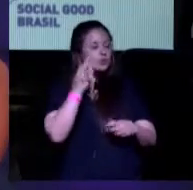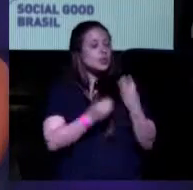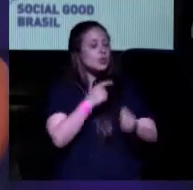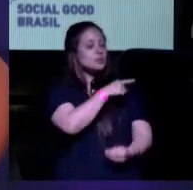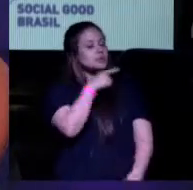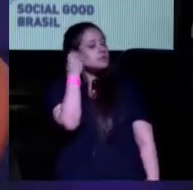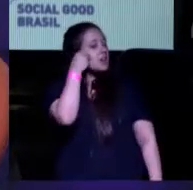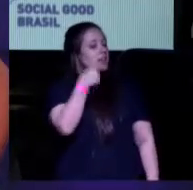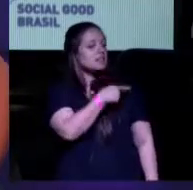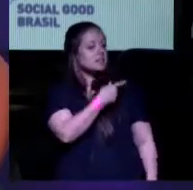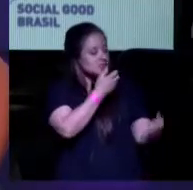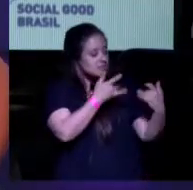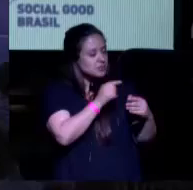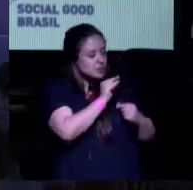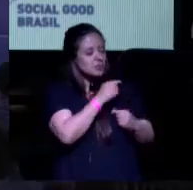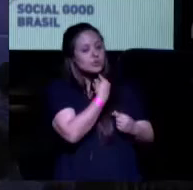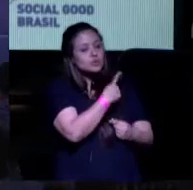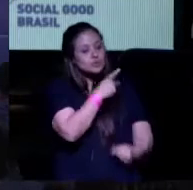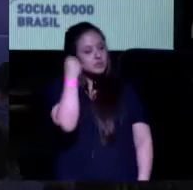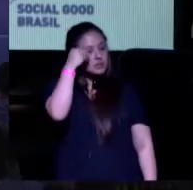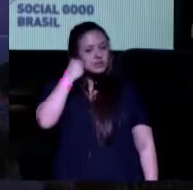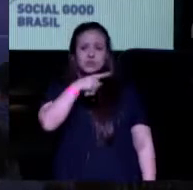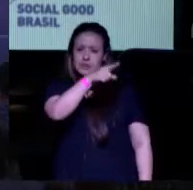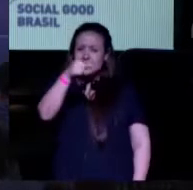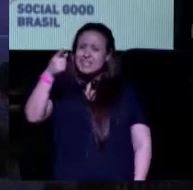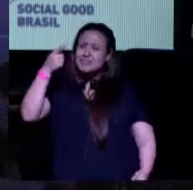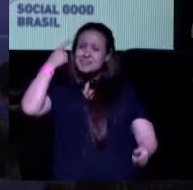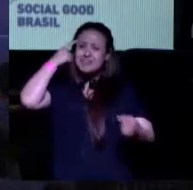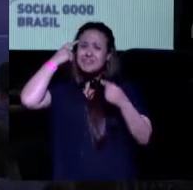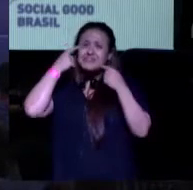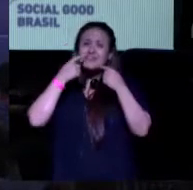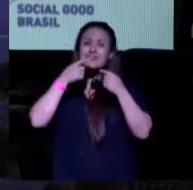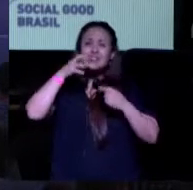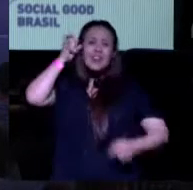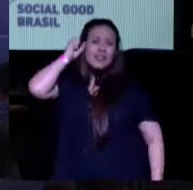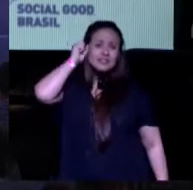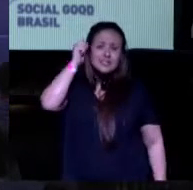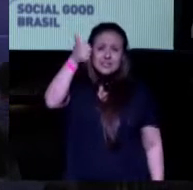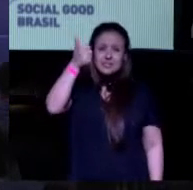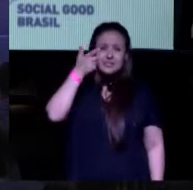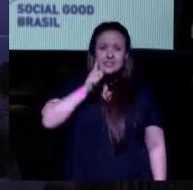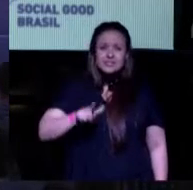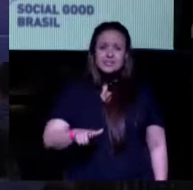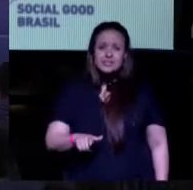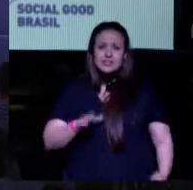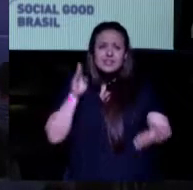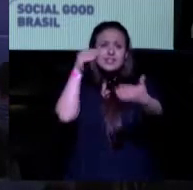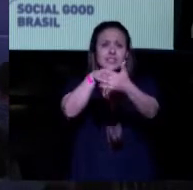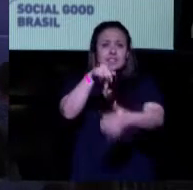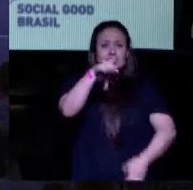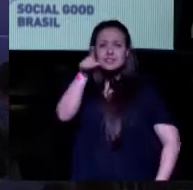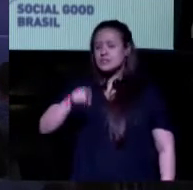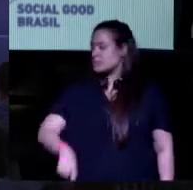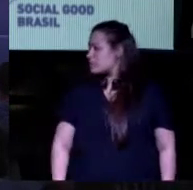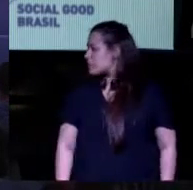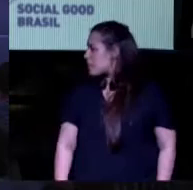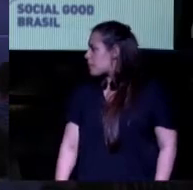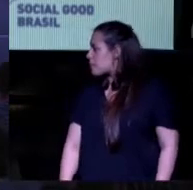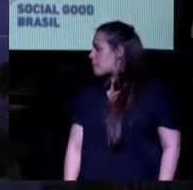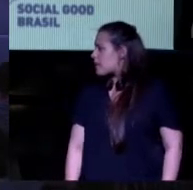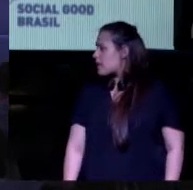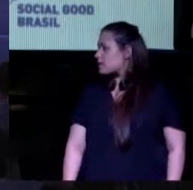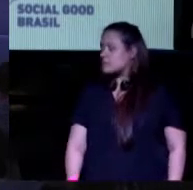ao longo da sessão ou vendo lá atrás então alô